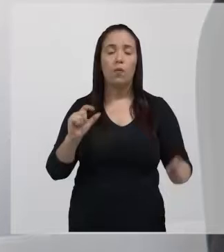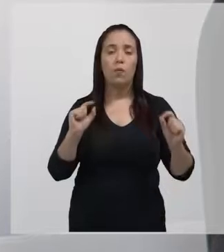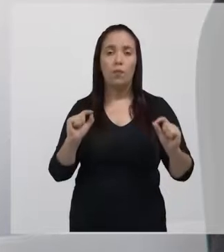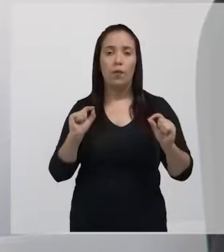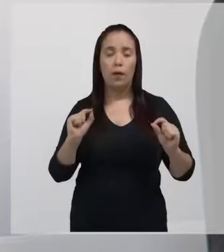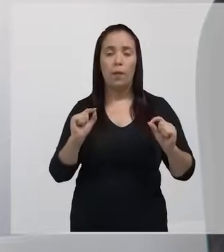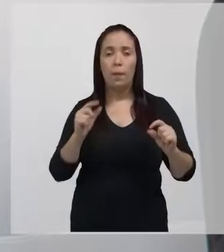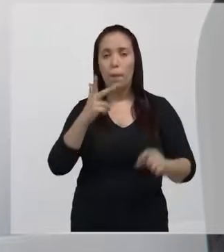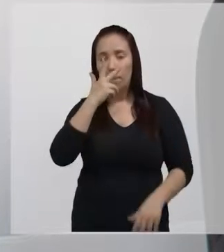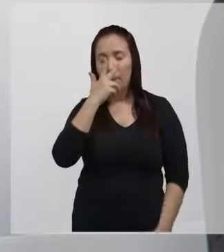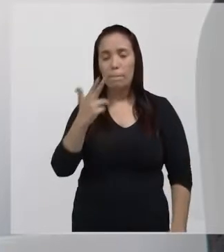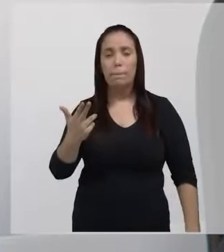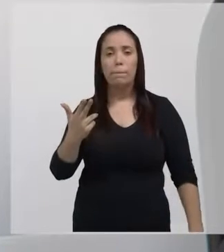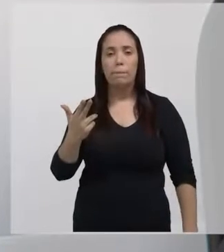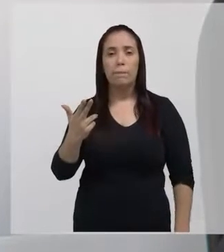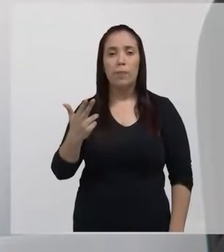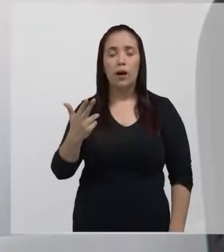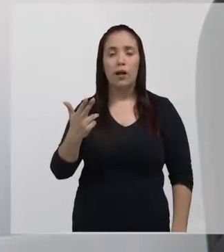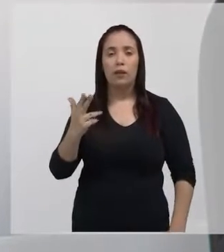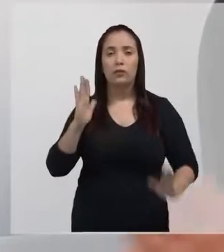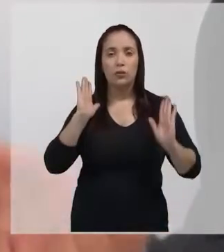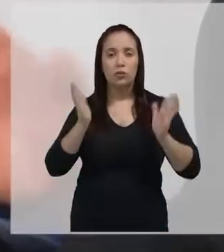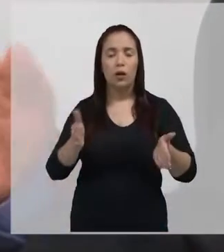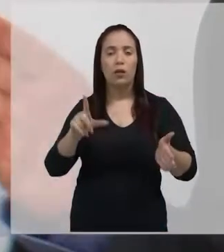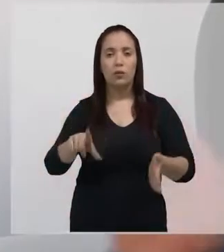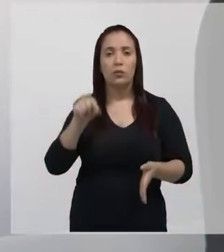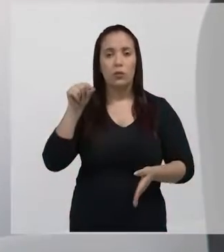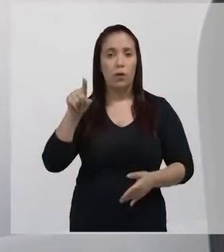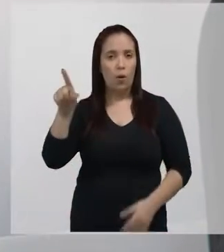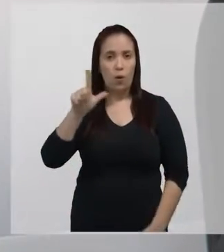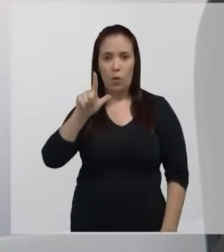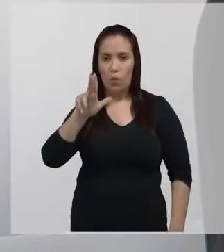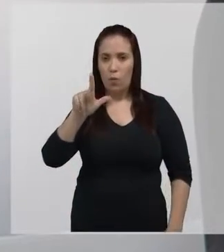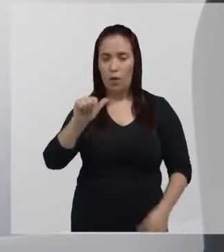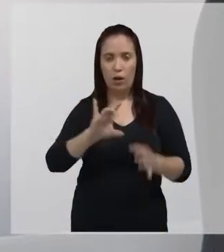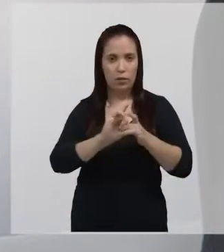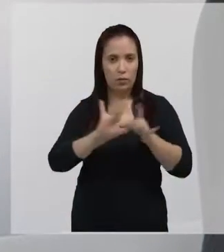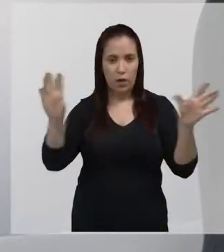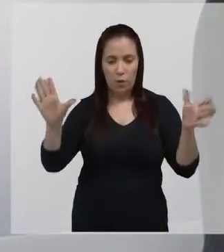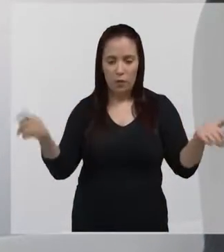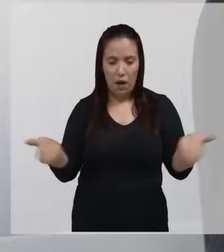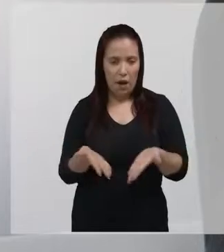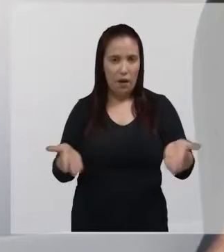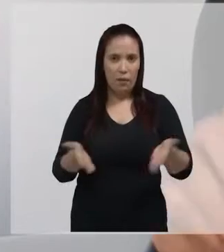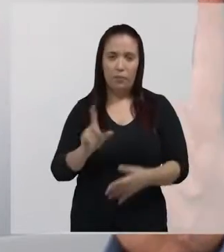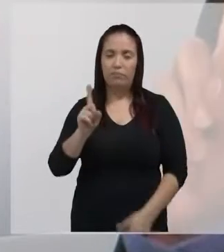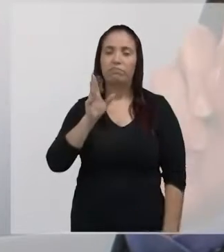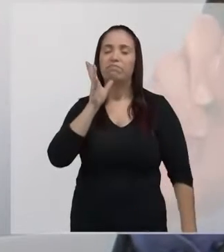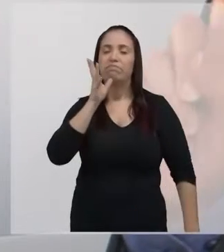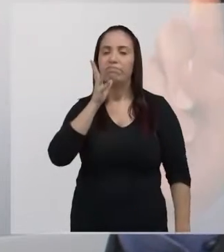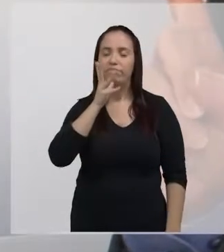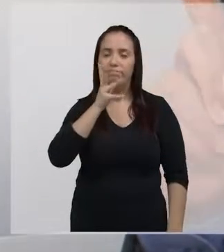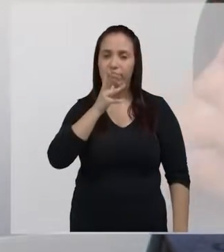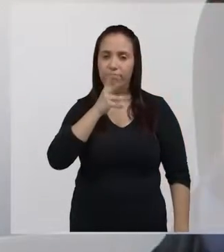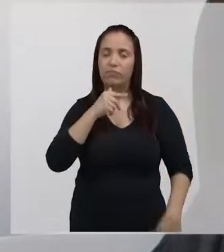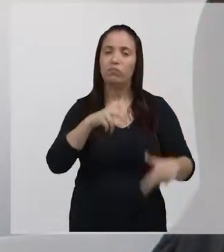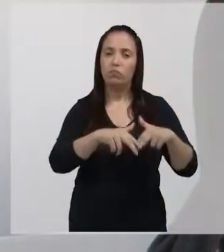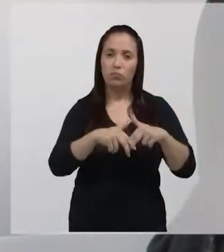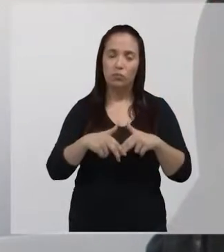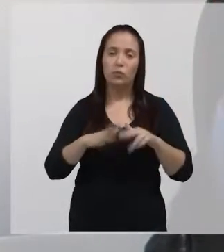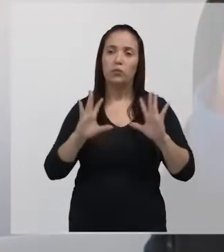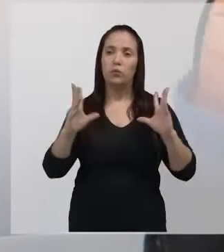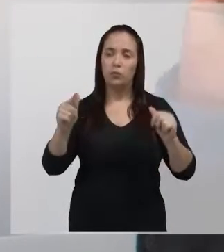uma coisa bem definida. Lula não vai ser solto tão cedo. E isso muda todo o